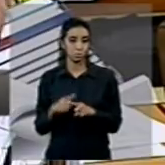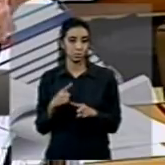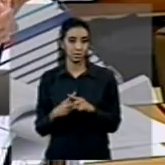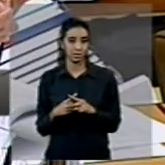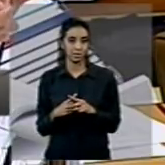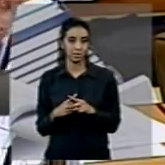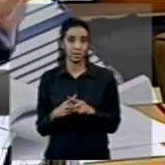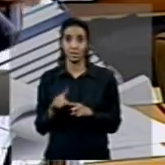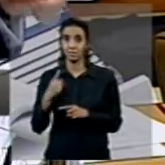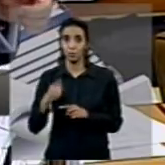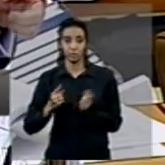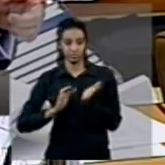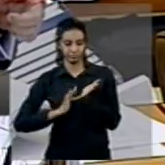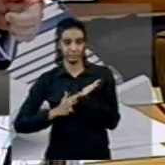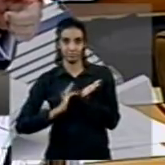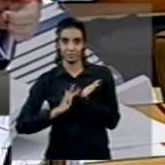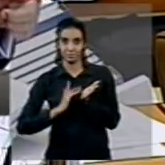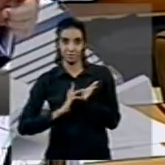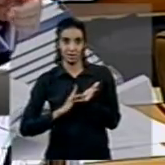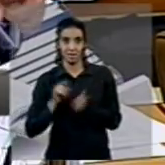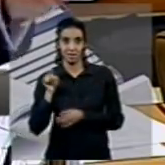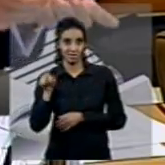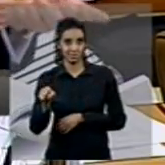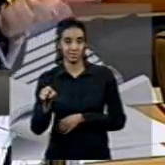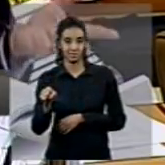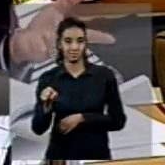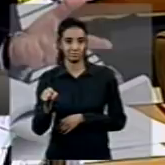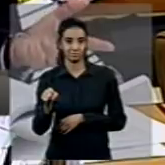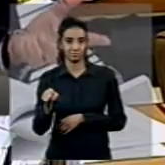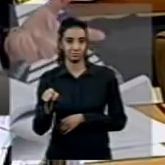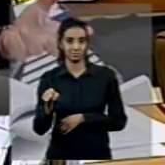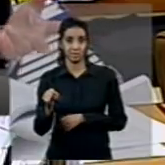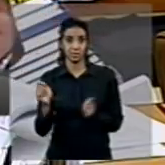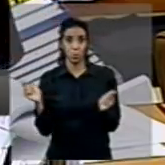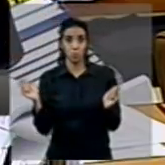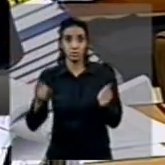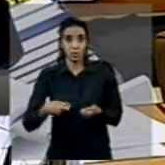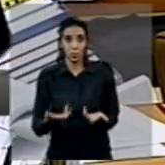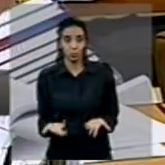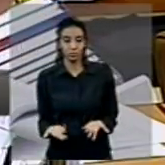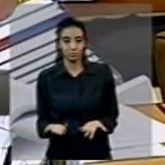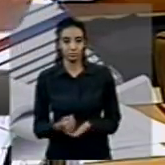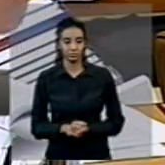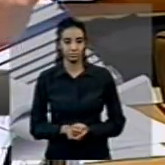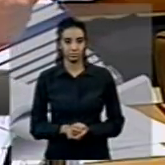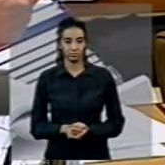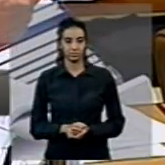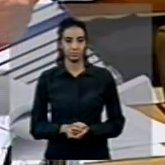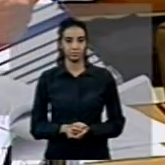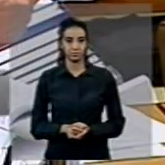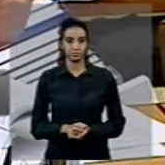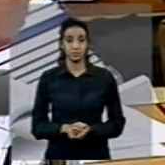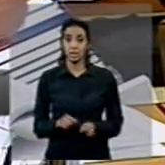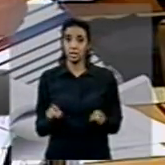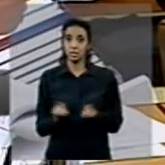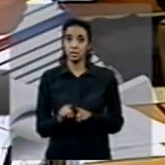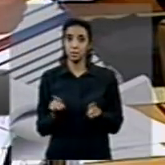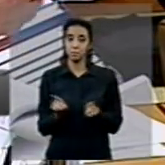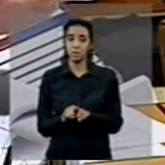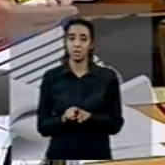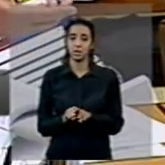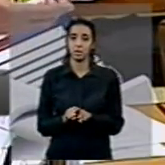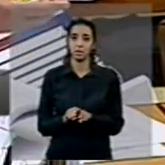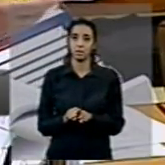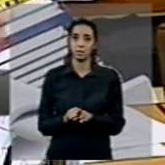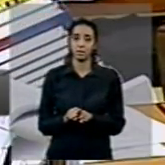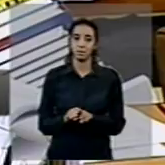identificação biométrica nessa largueza, de se identificarem. Nós colocamos também em xeque os votos